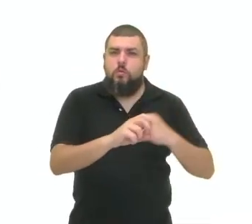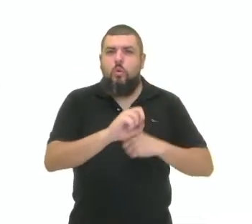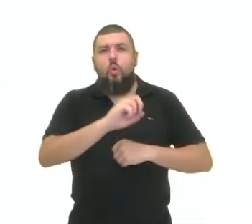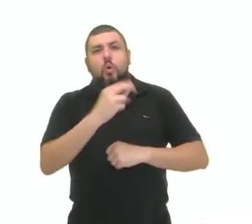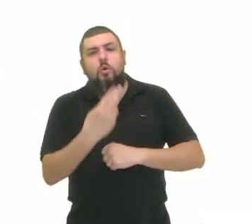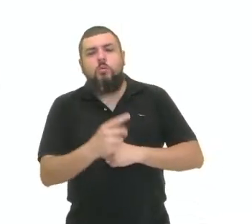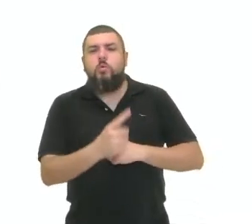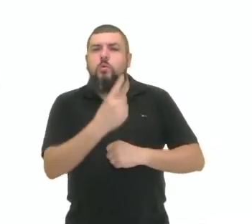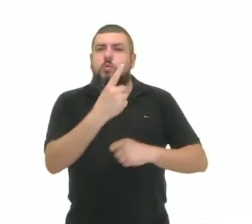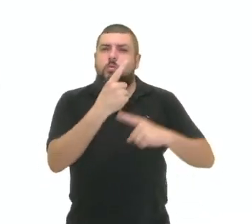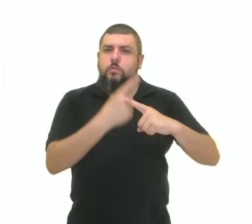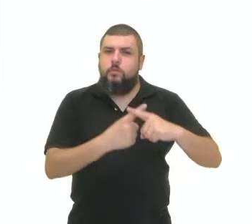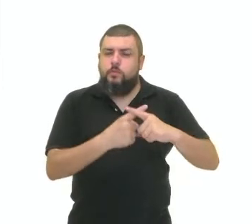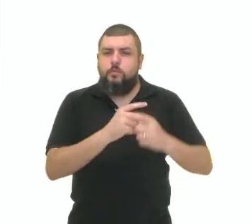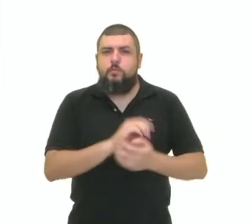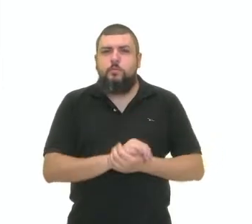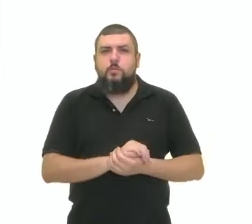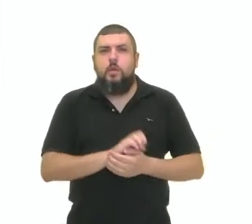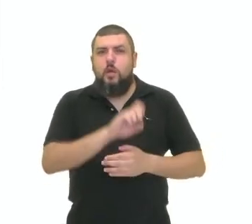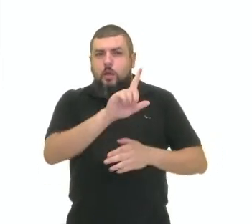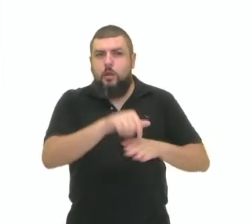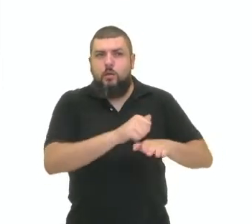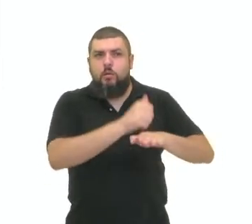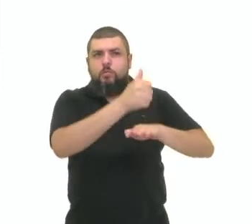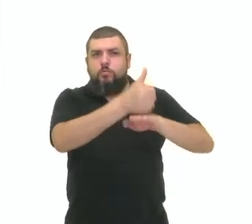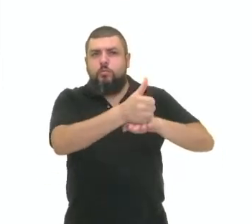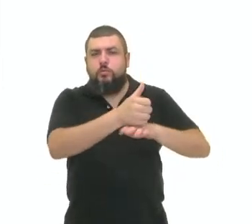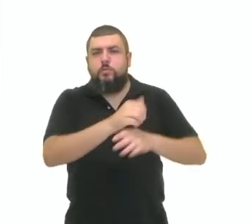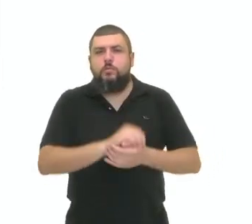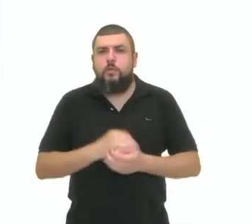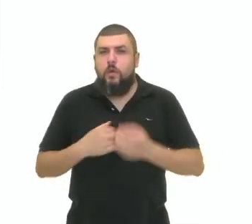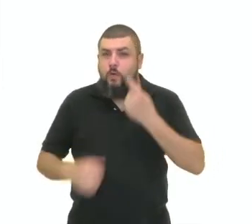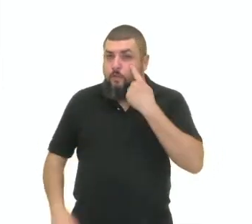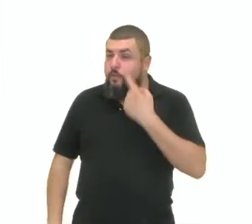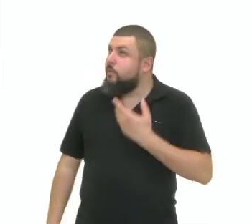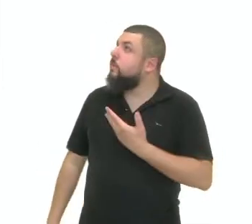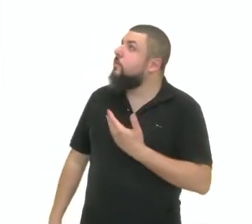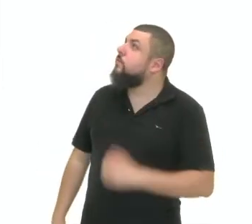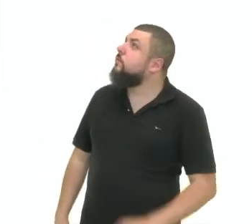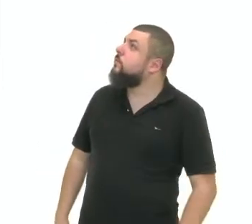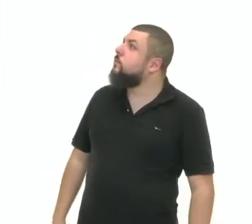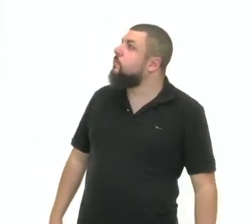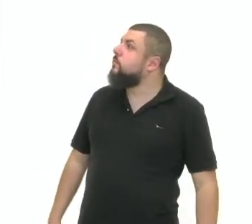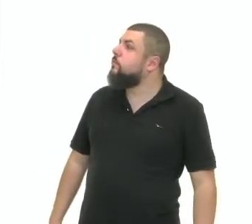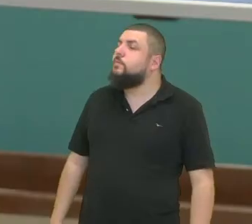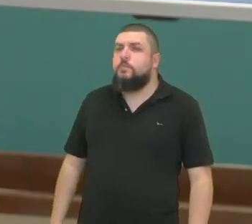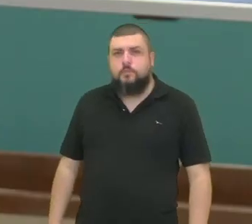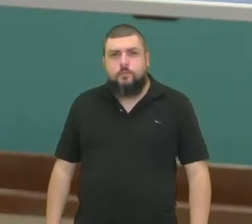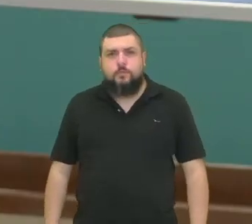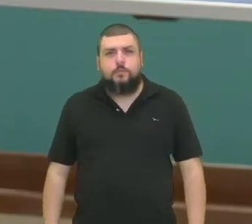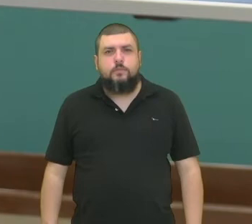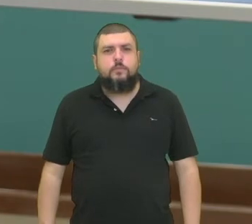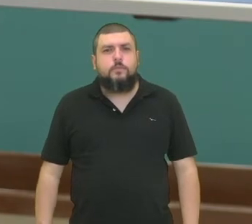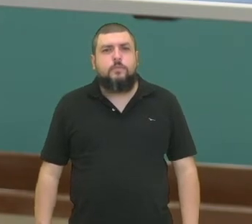Ele é o dominante, tá? Então, ele pode aparecer aqui, ó, 2 vezes ou uma vez